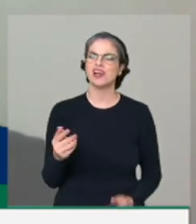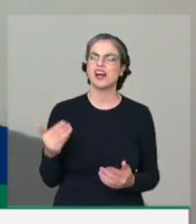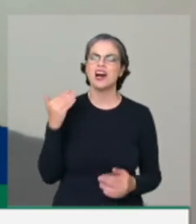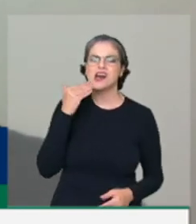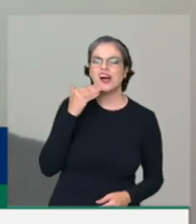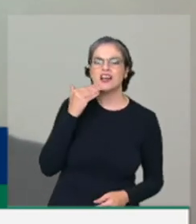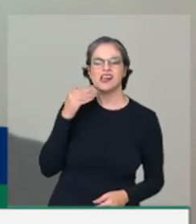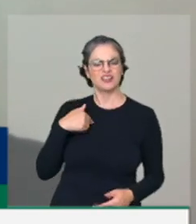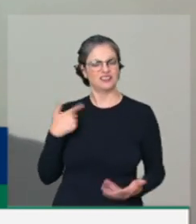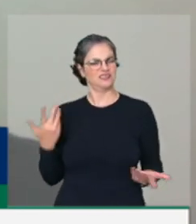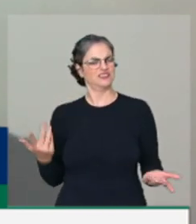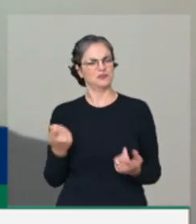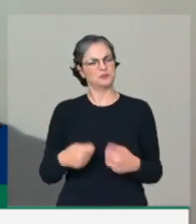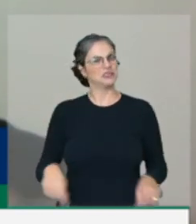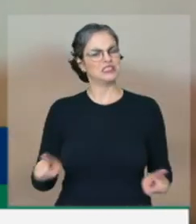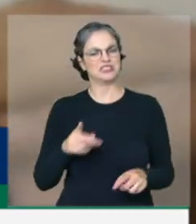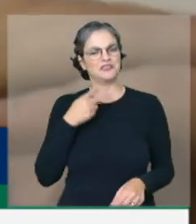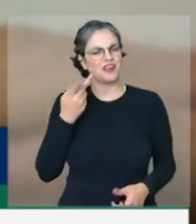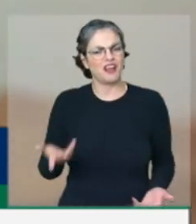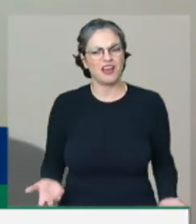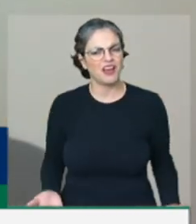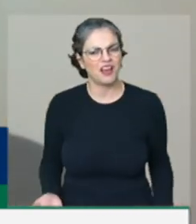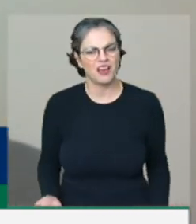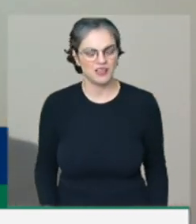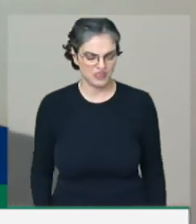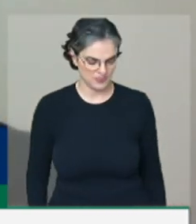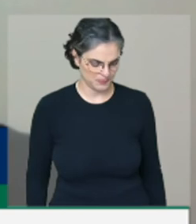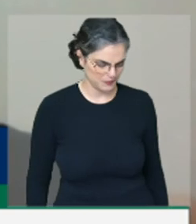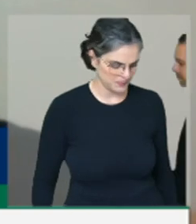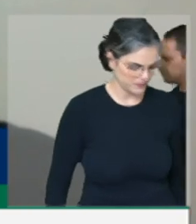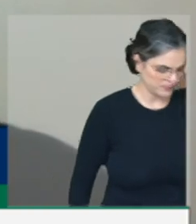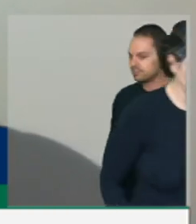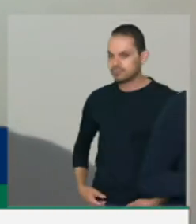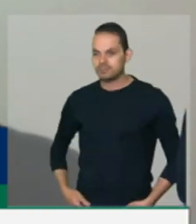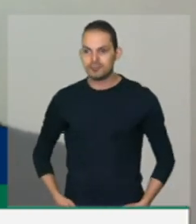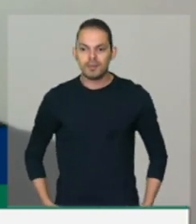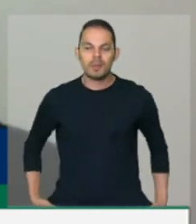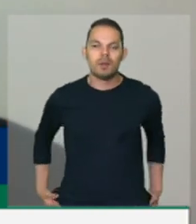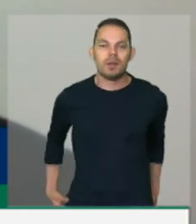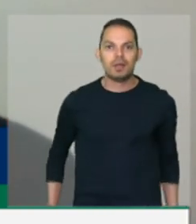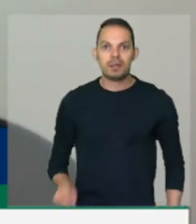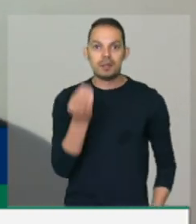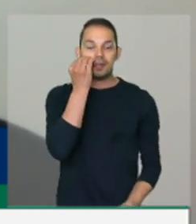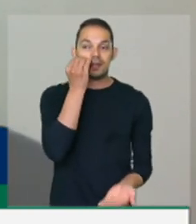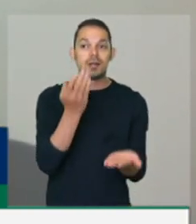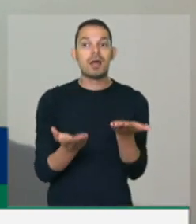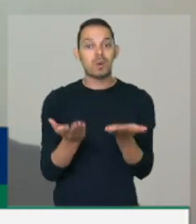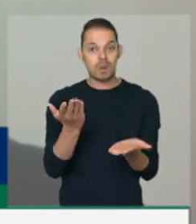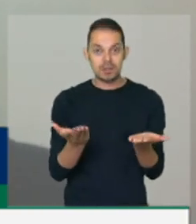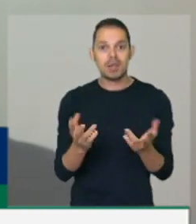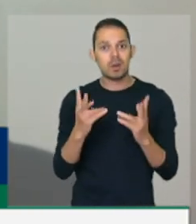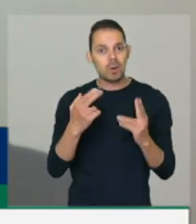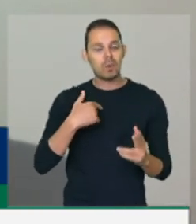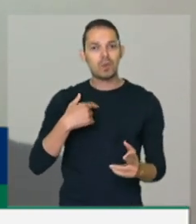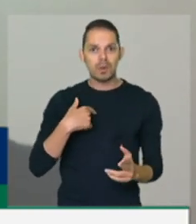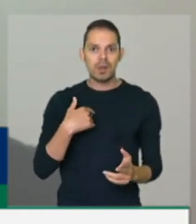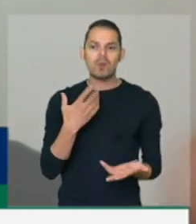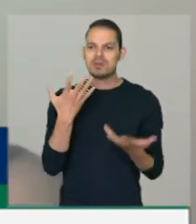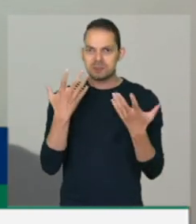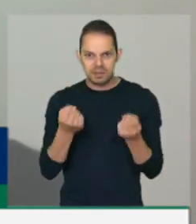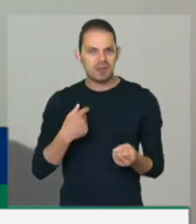forma desnecessária. Aqui nós estamos com um discurso brando para tentar equalizar. Assim como eu reconheci o meu erro no